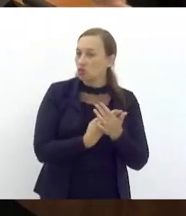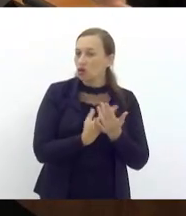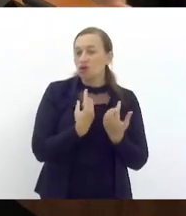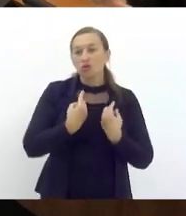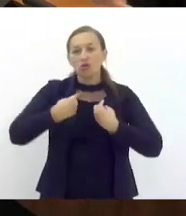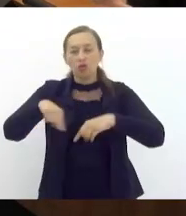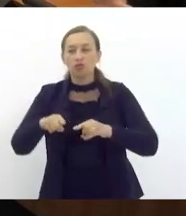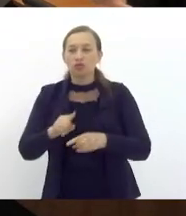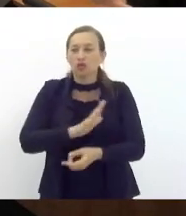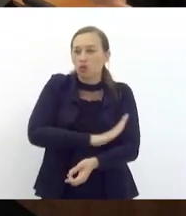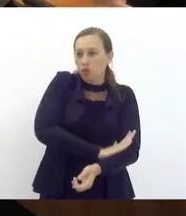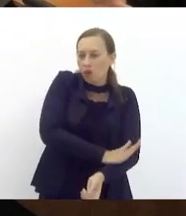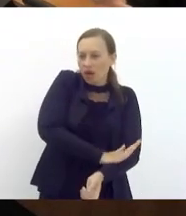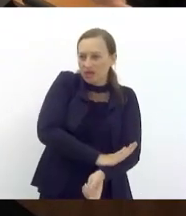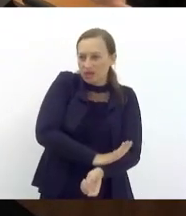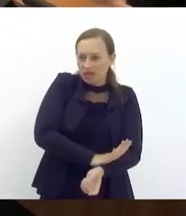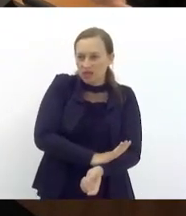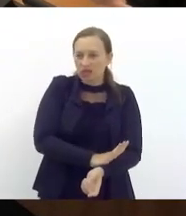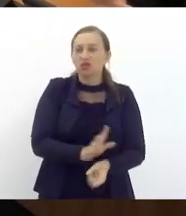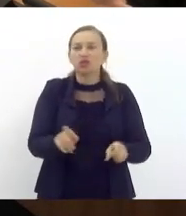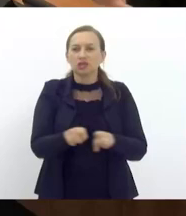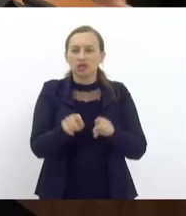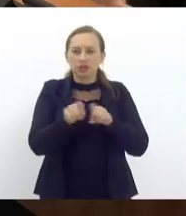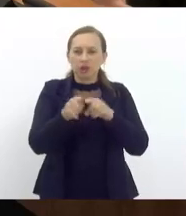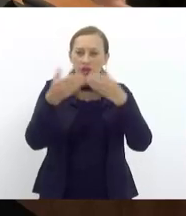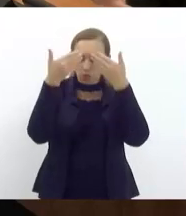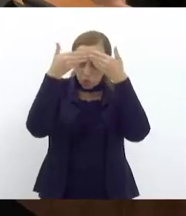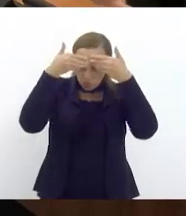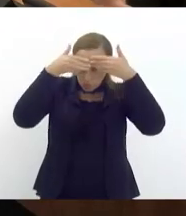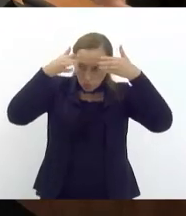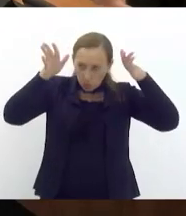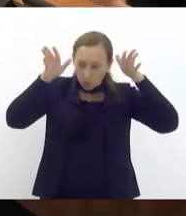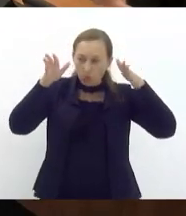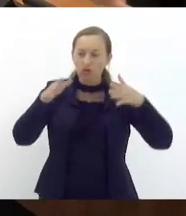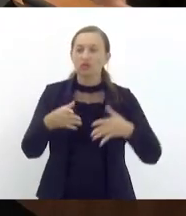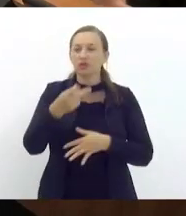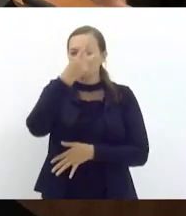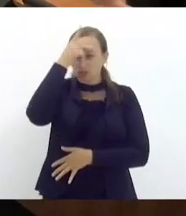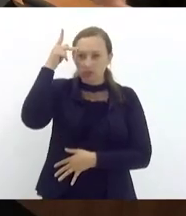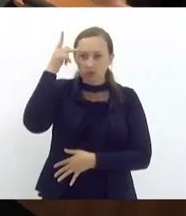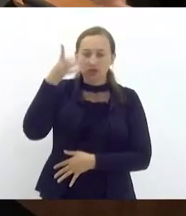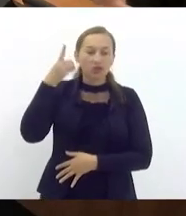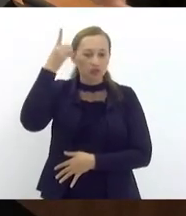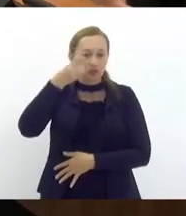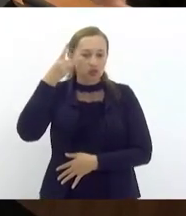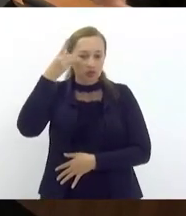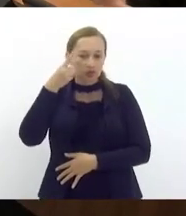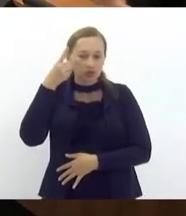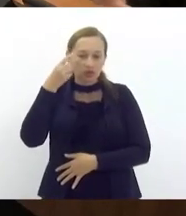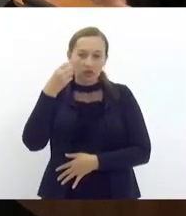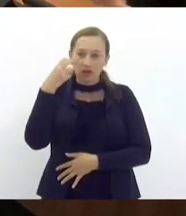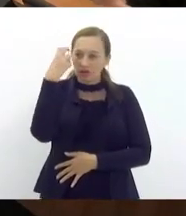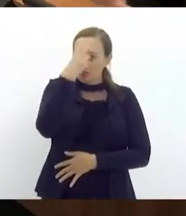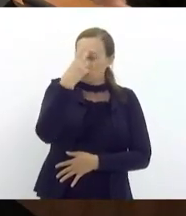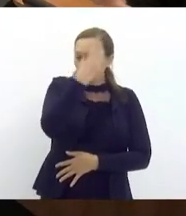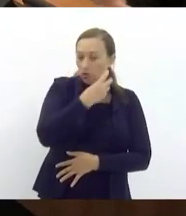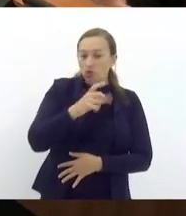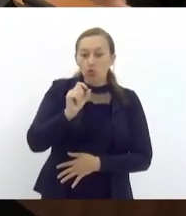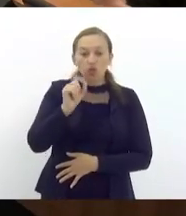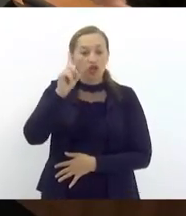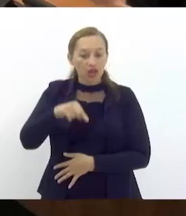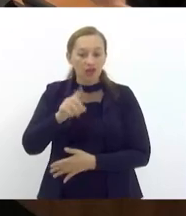combater o racismo e aumentar o conhecimento das pessoas deputada Érica sobre o que que é realmente